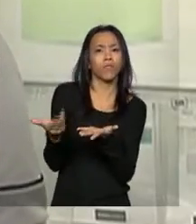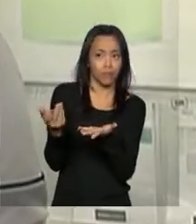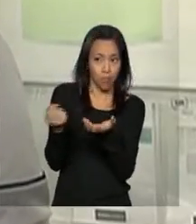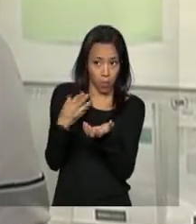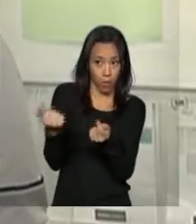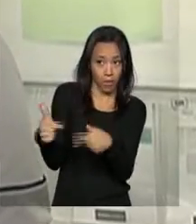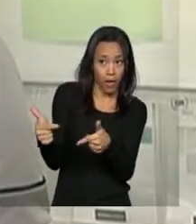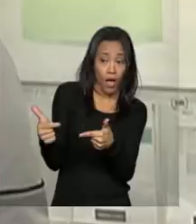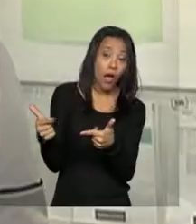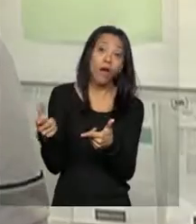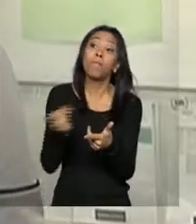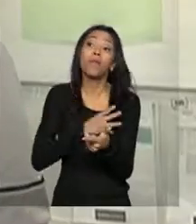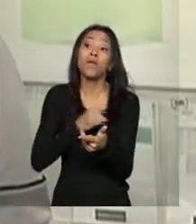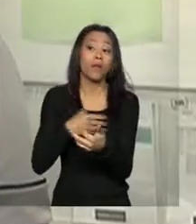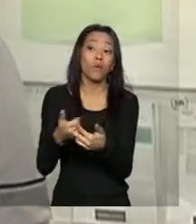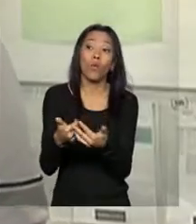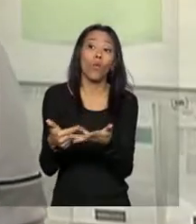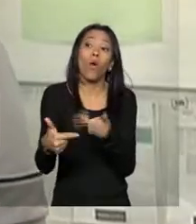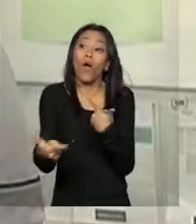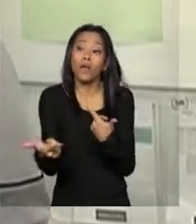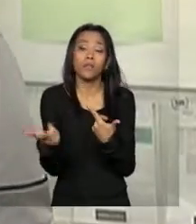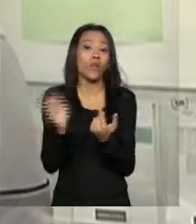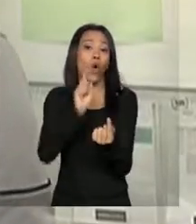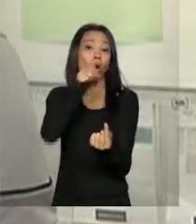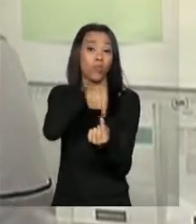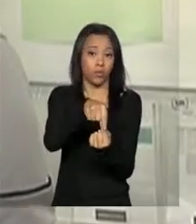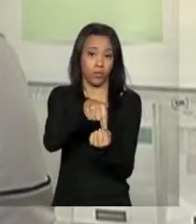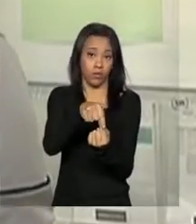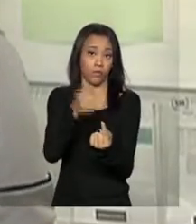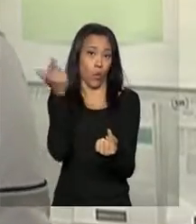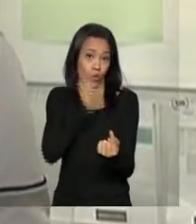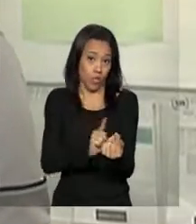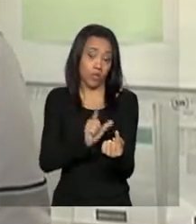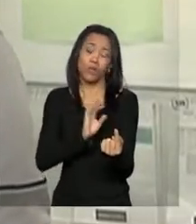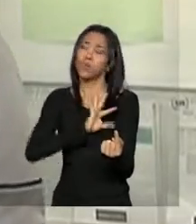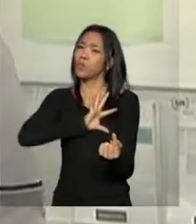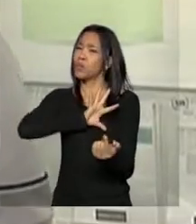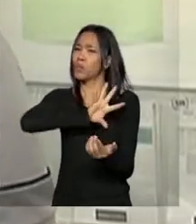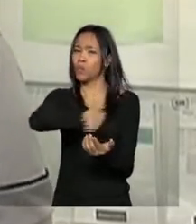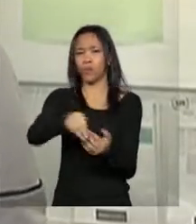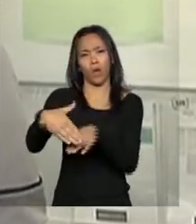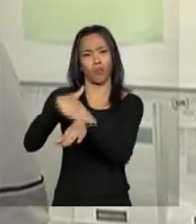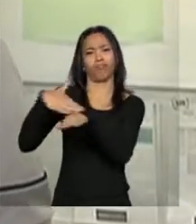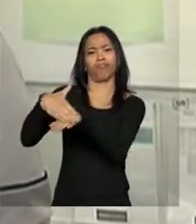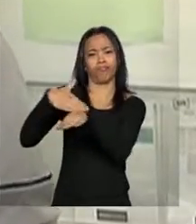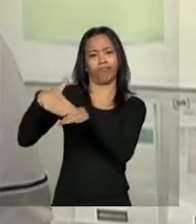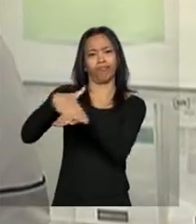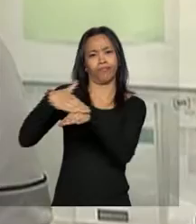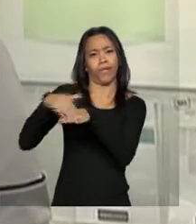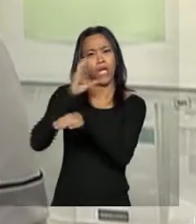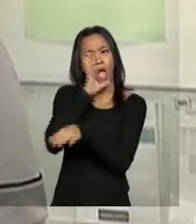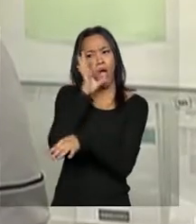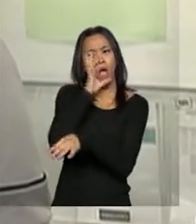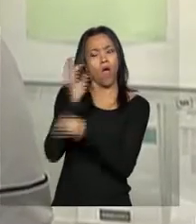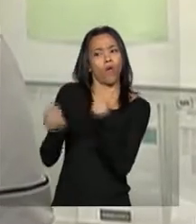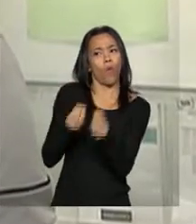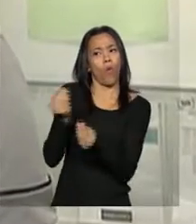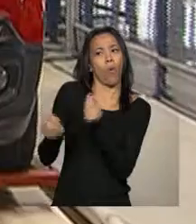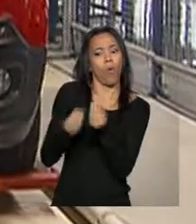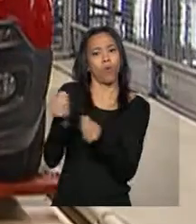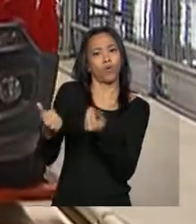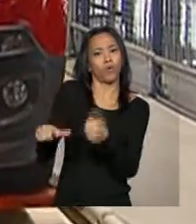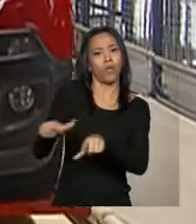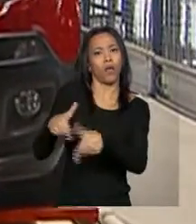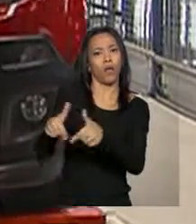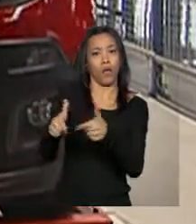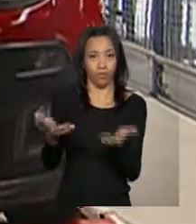trabalhar, quais são seus medos e quais as metas que a gente tem que atingir naquele dia. A gente passa tudo para eles e acompanha durante todo aquele dia o nosso processo produtivo.